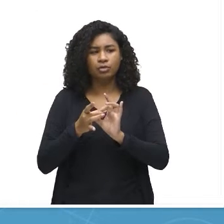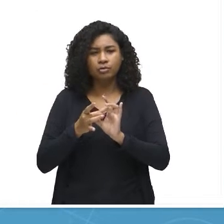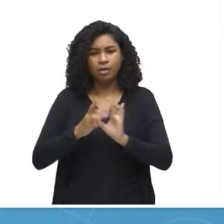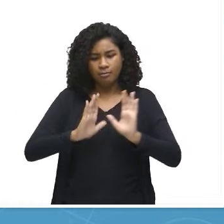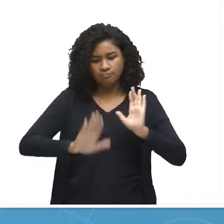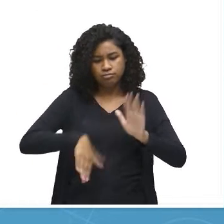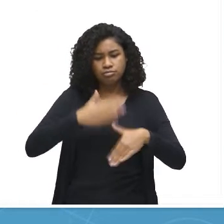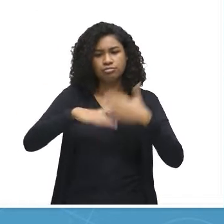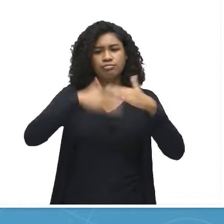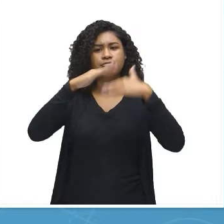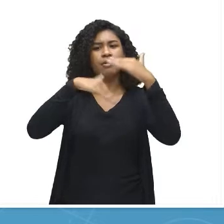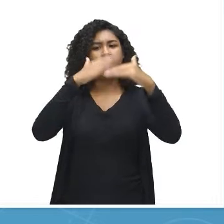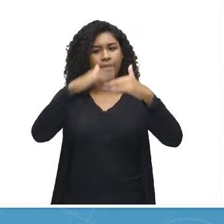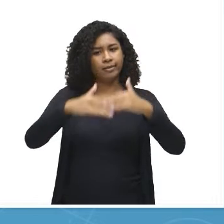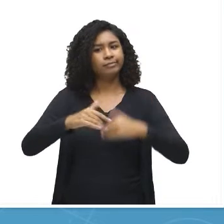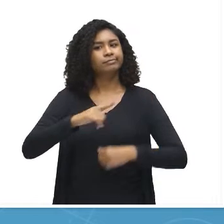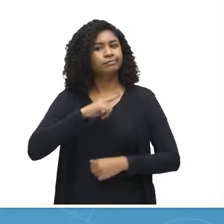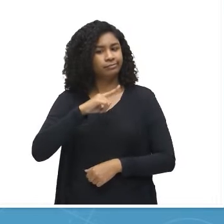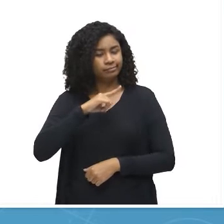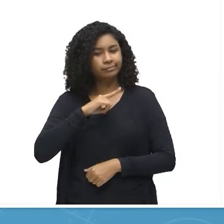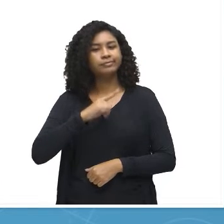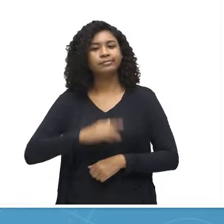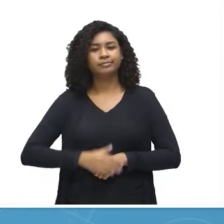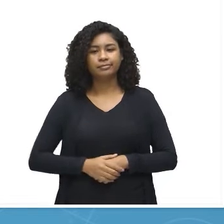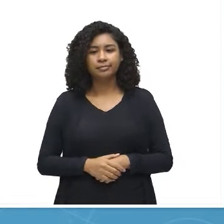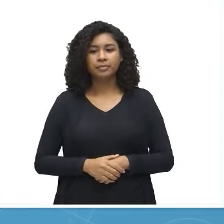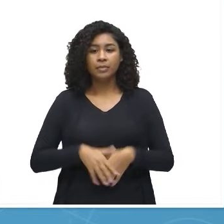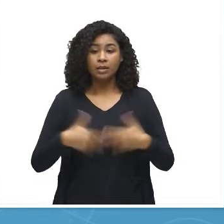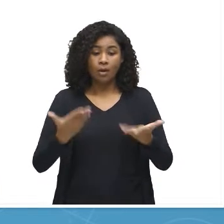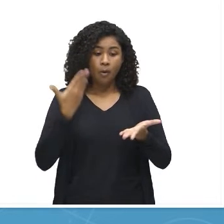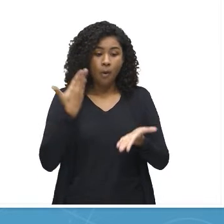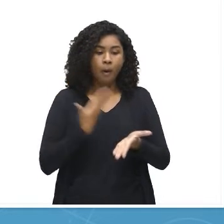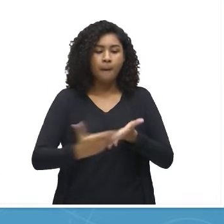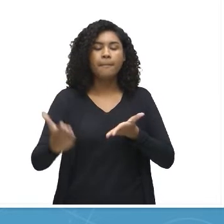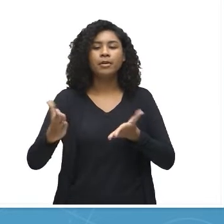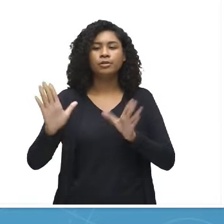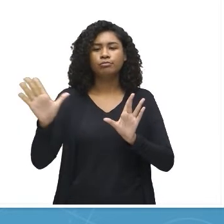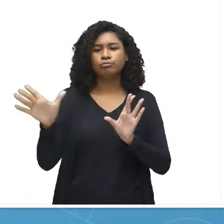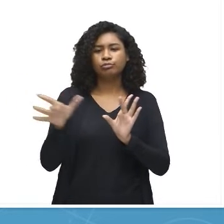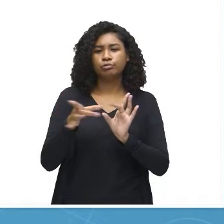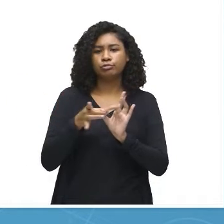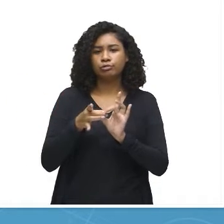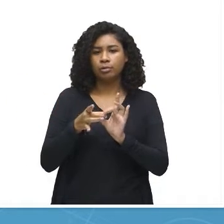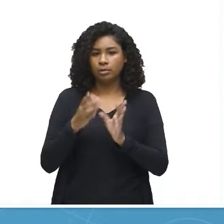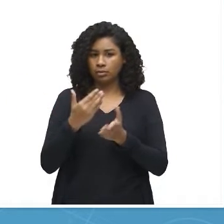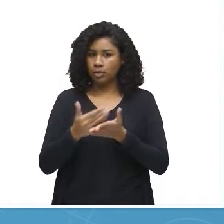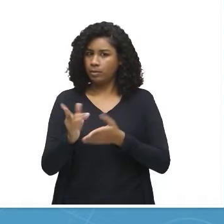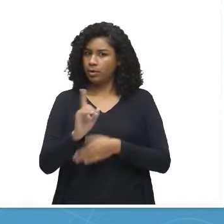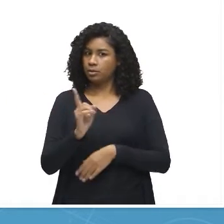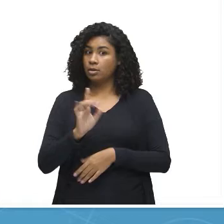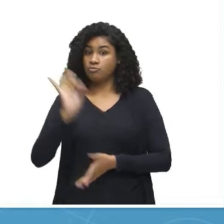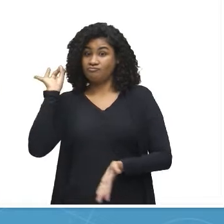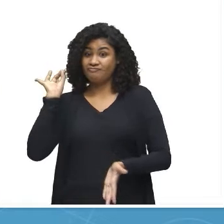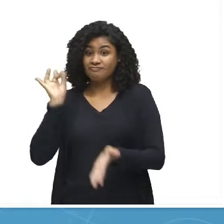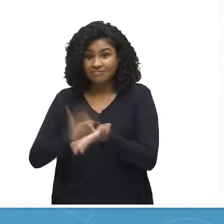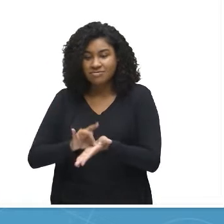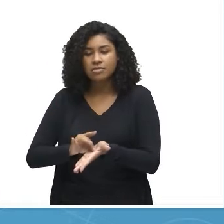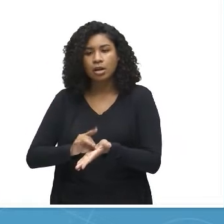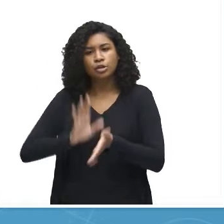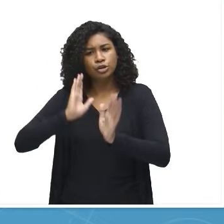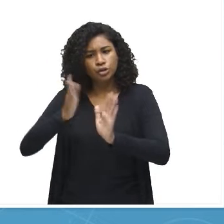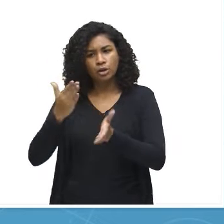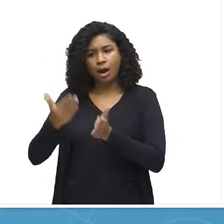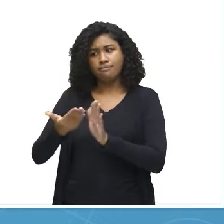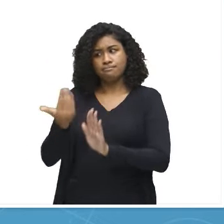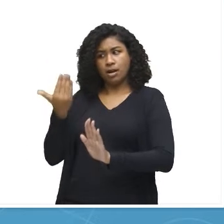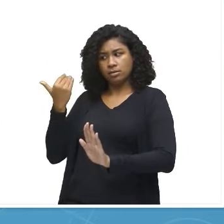gente vai ver aqui o início dessa grande aliança, no início não, né? A consolidação. Eles já tinham